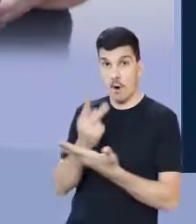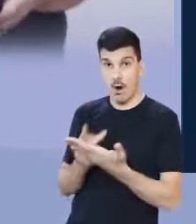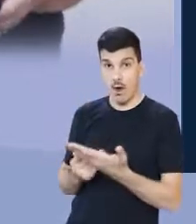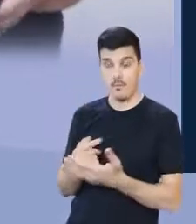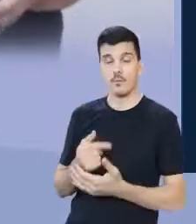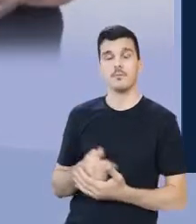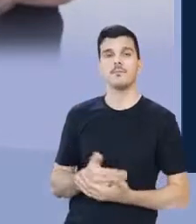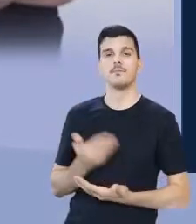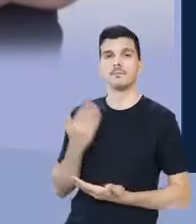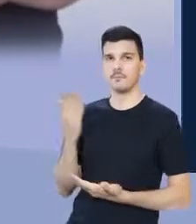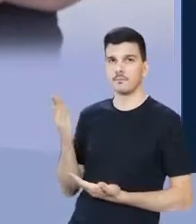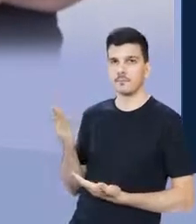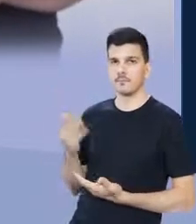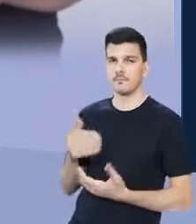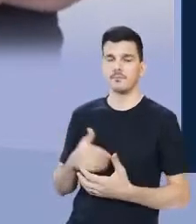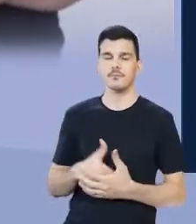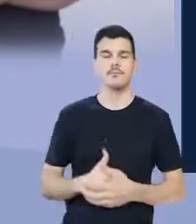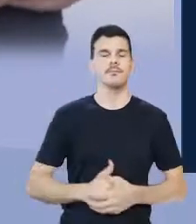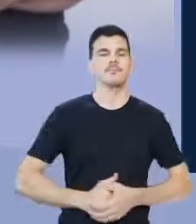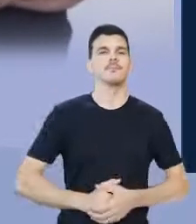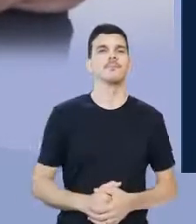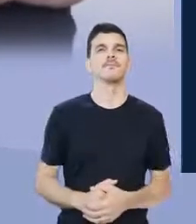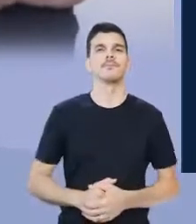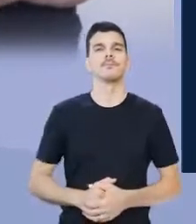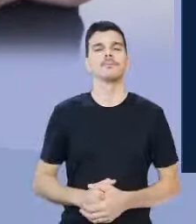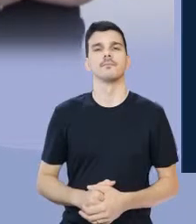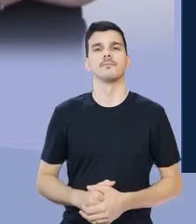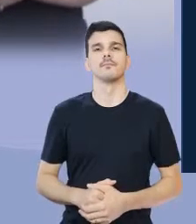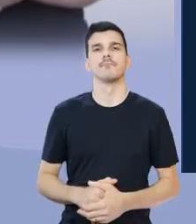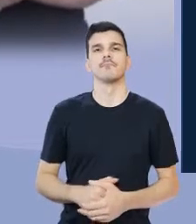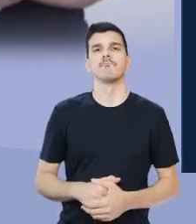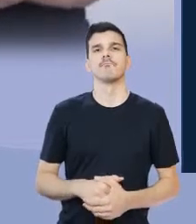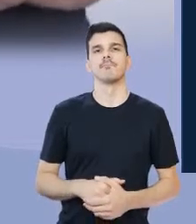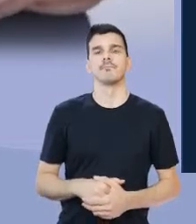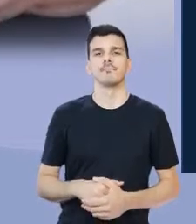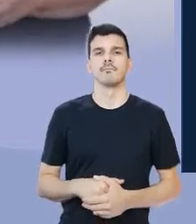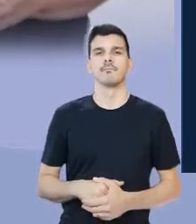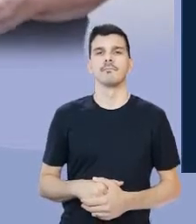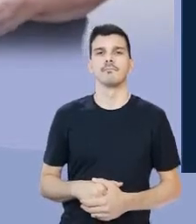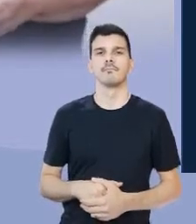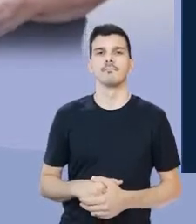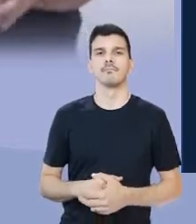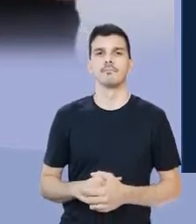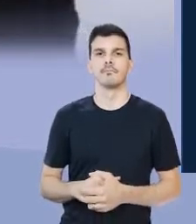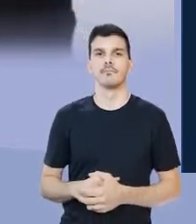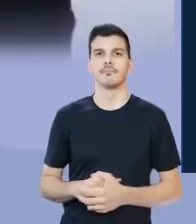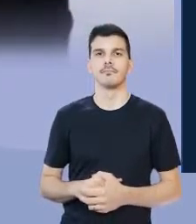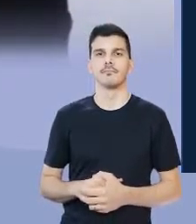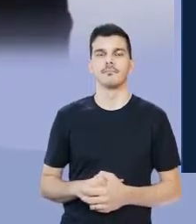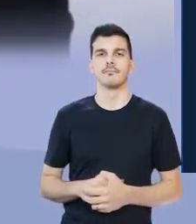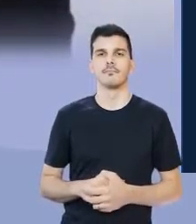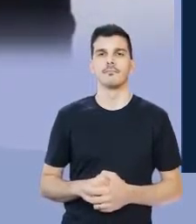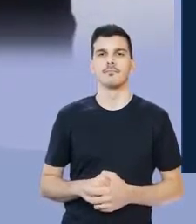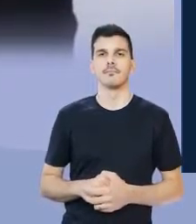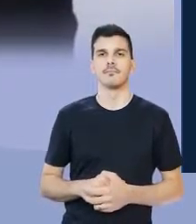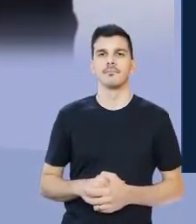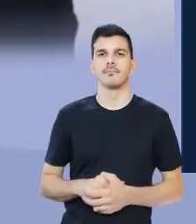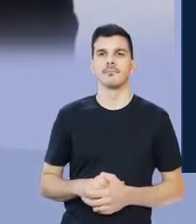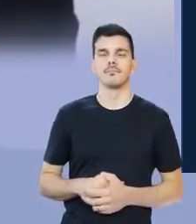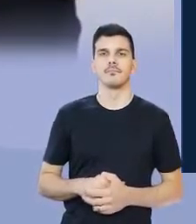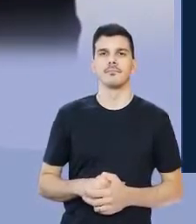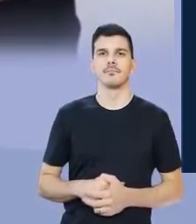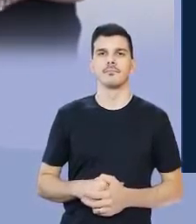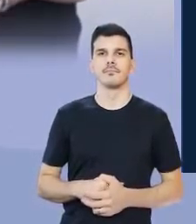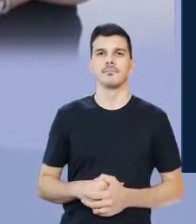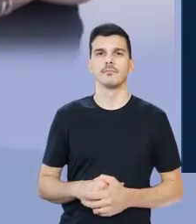Observe o poema de Torquato Neto. Quando eu nasci, um anjo louco, muito louco,